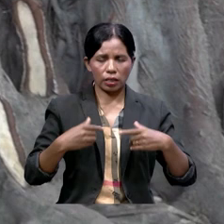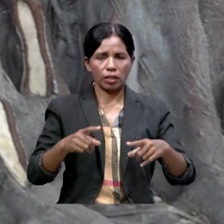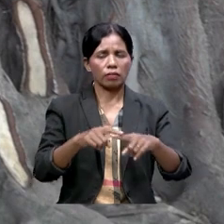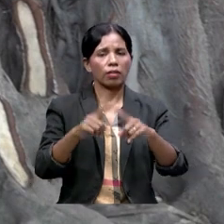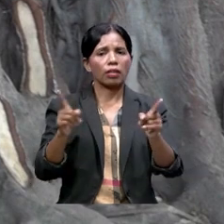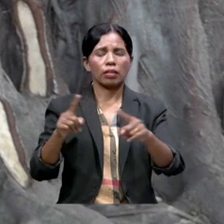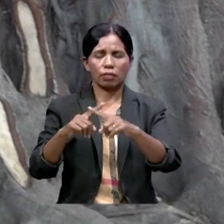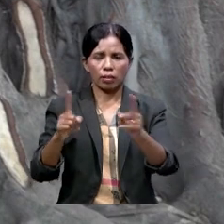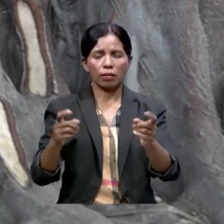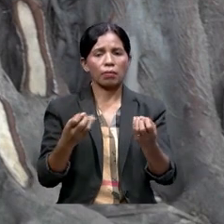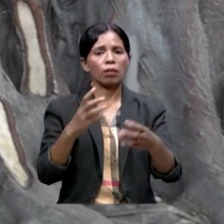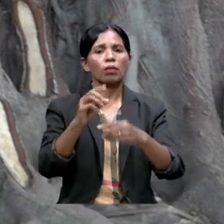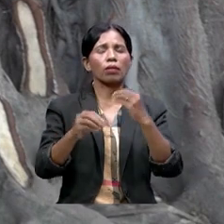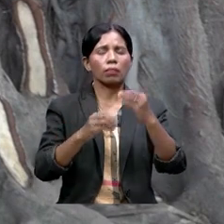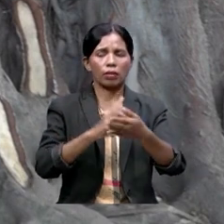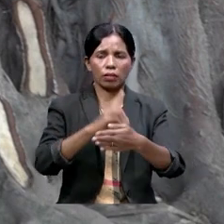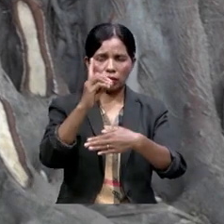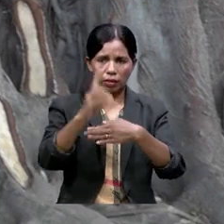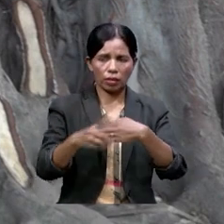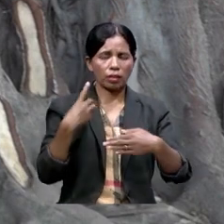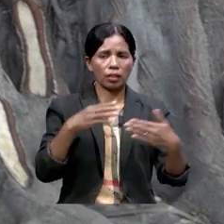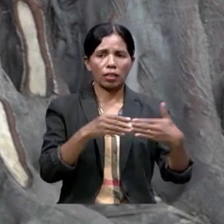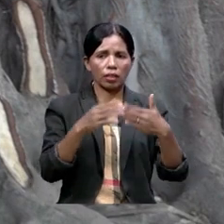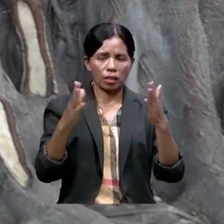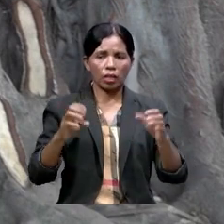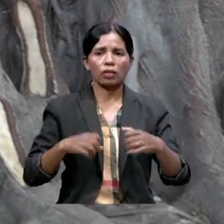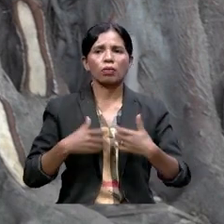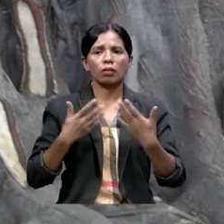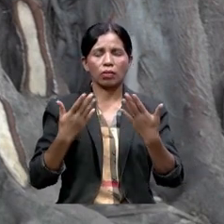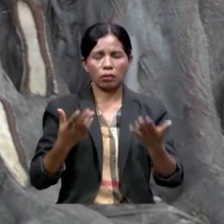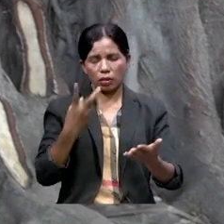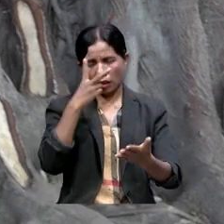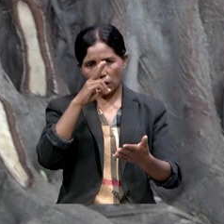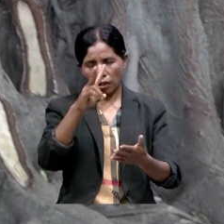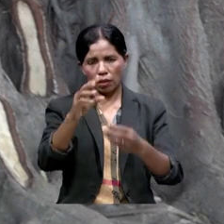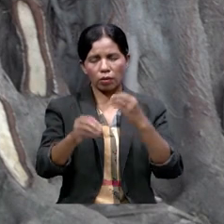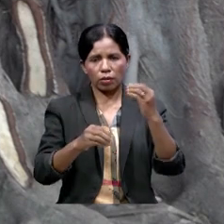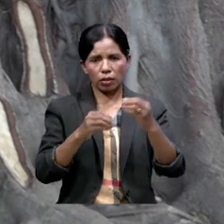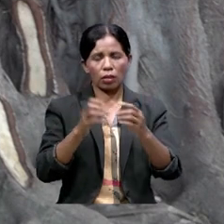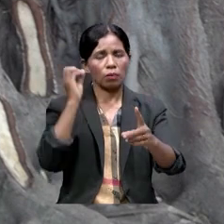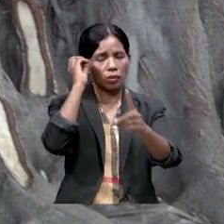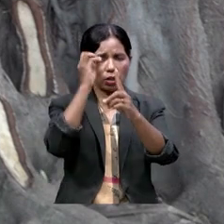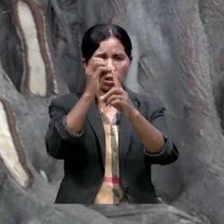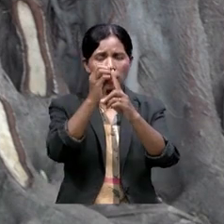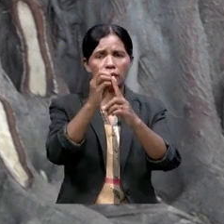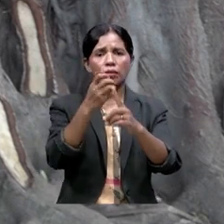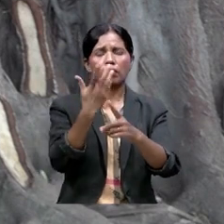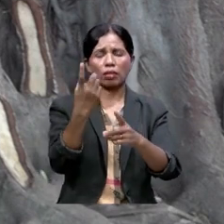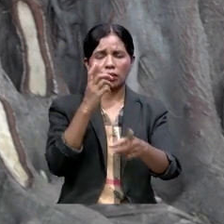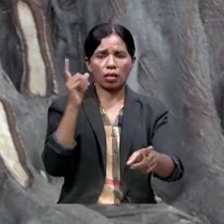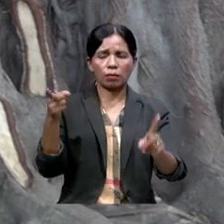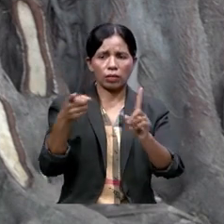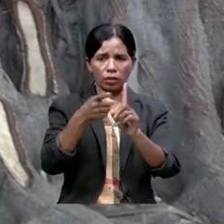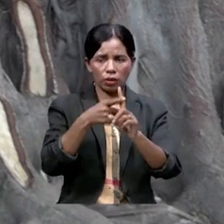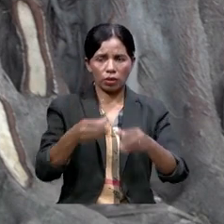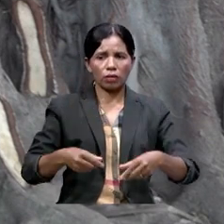desenvolvimento. Agora cabe ba ita liderança sira atu ensa canaliza divergência de opinião in ser ne sai buat nebe positivo podi fo